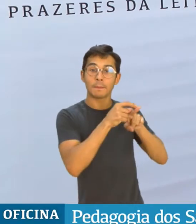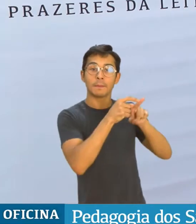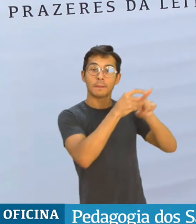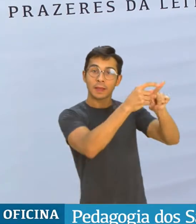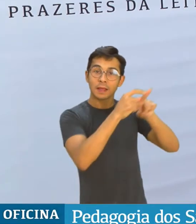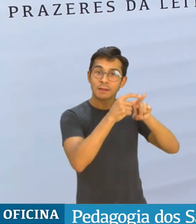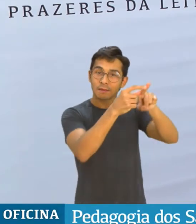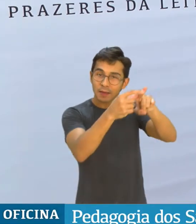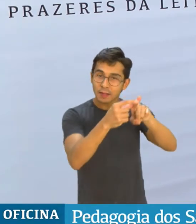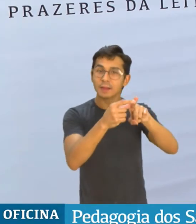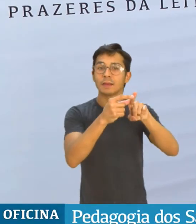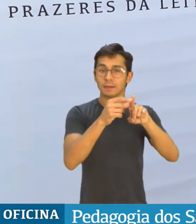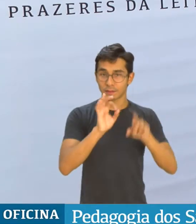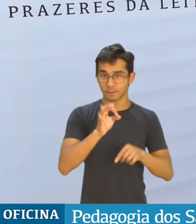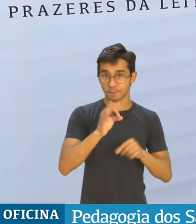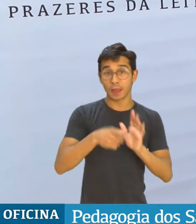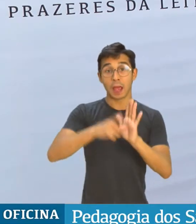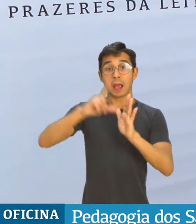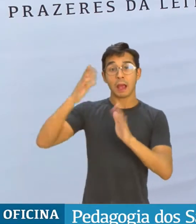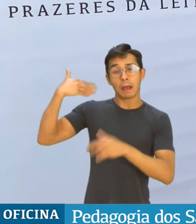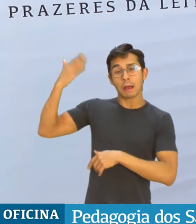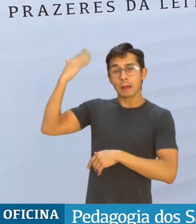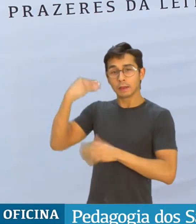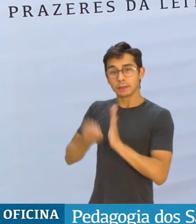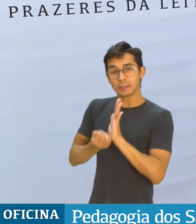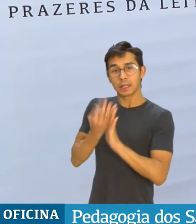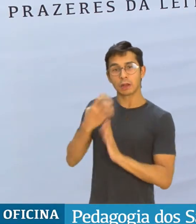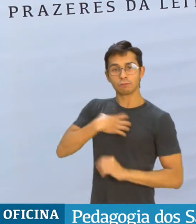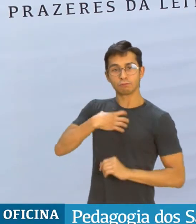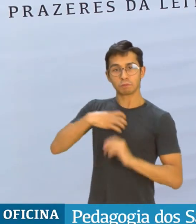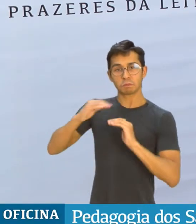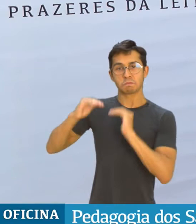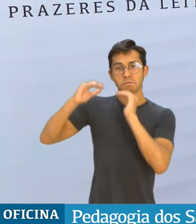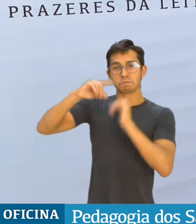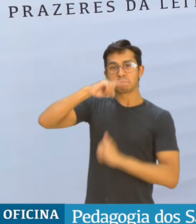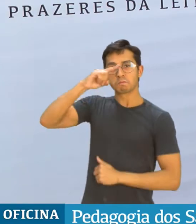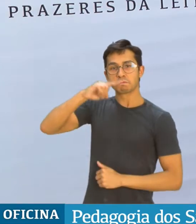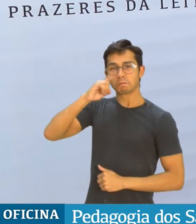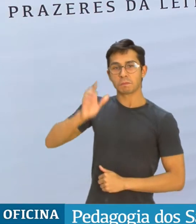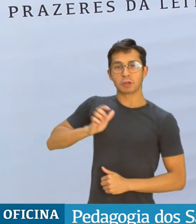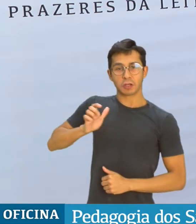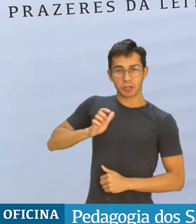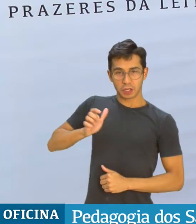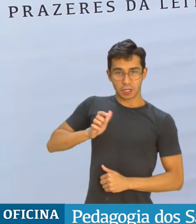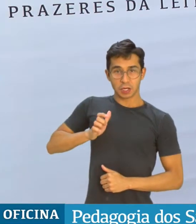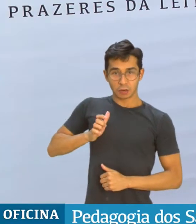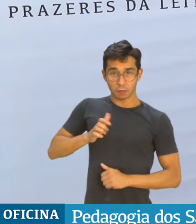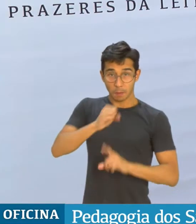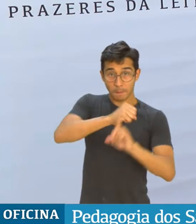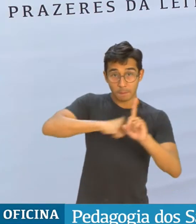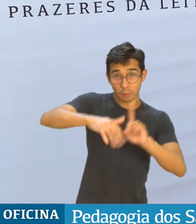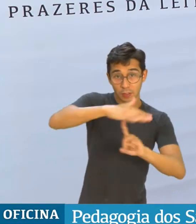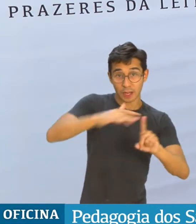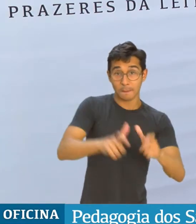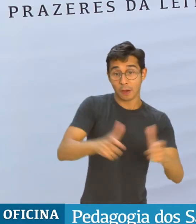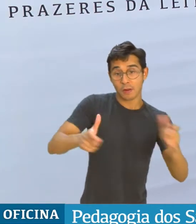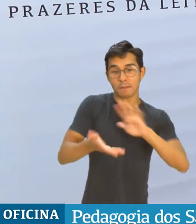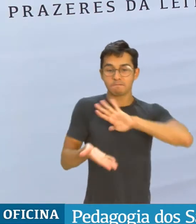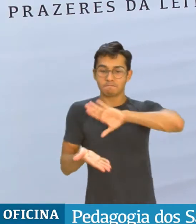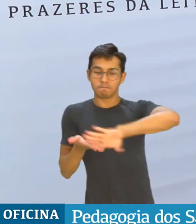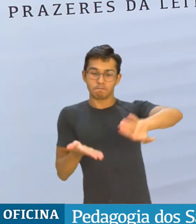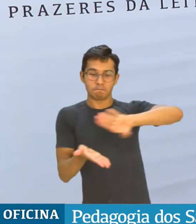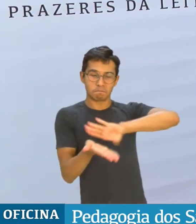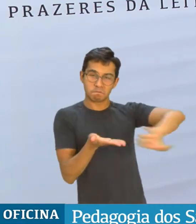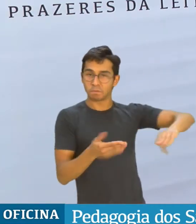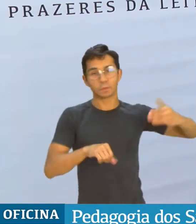atividade extremamente elitista e, por isso, excludente da maior parte da população da época. Era uma atividade privada,